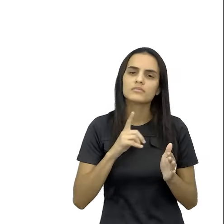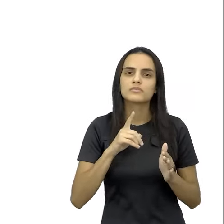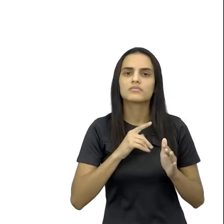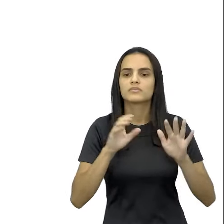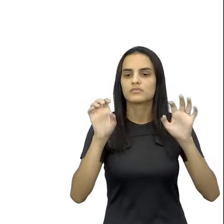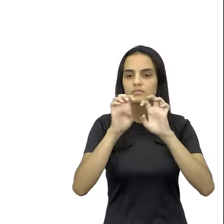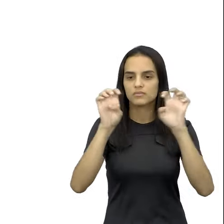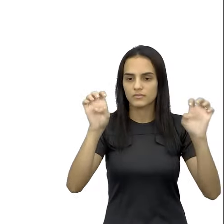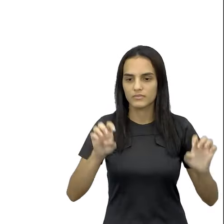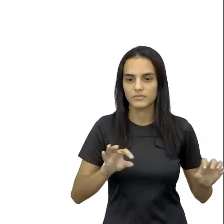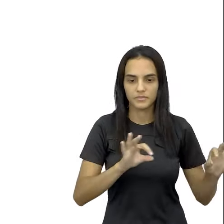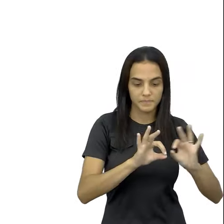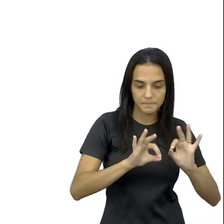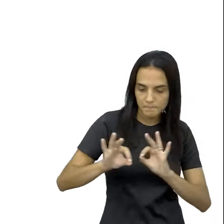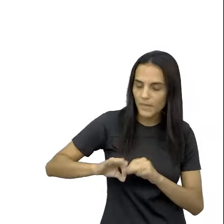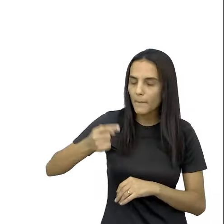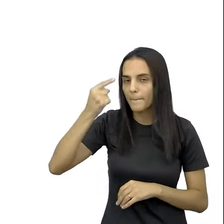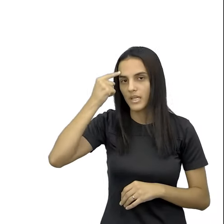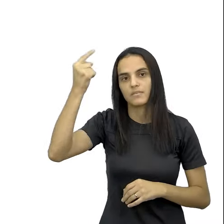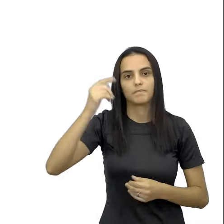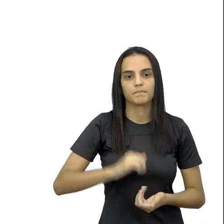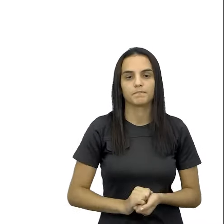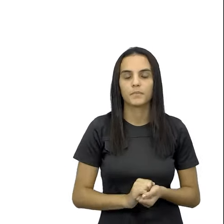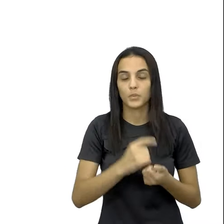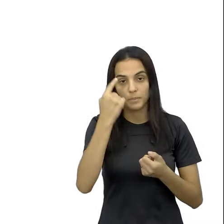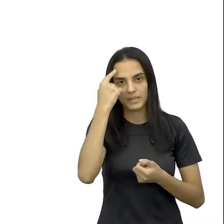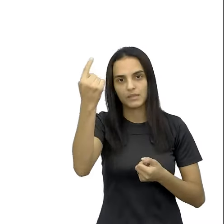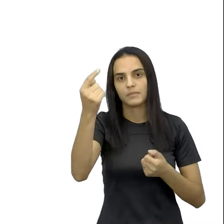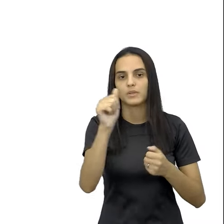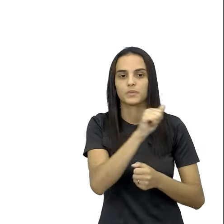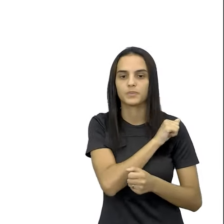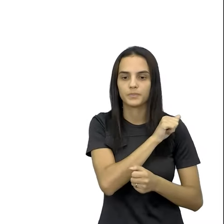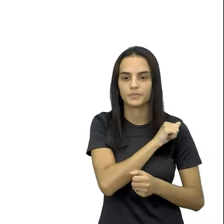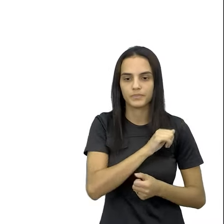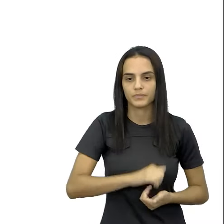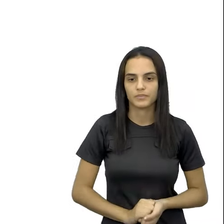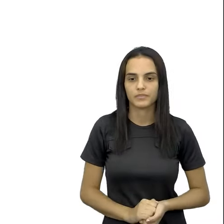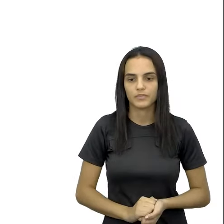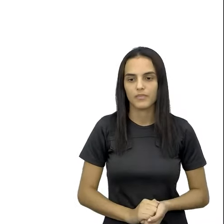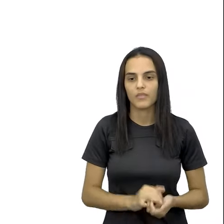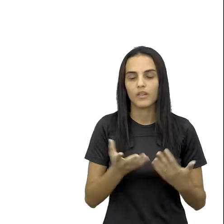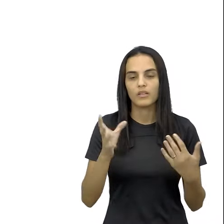estrutura organizacional, pensando aí para o pensamento dos estudantes, né, para a